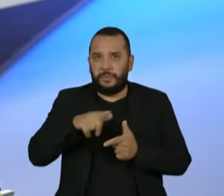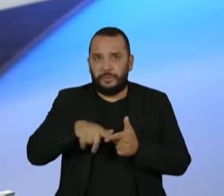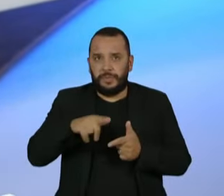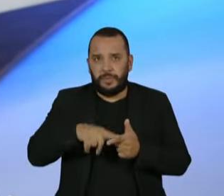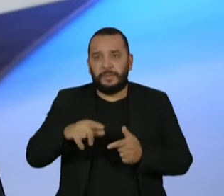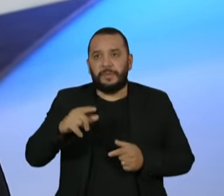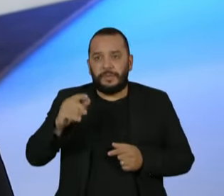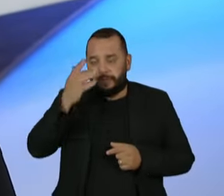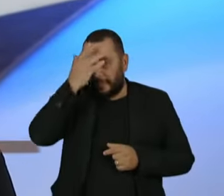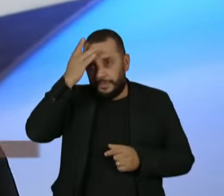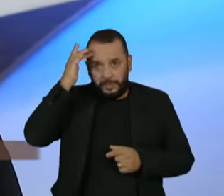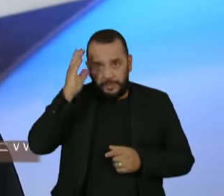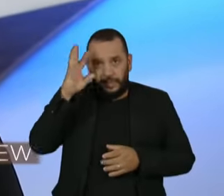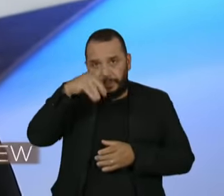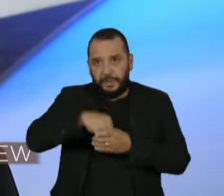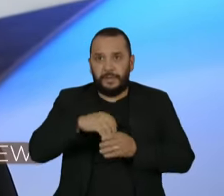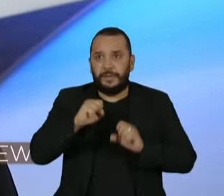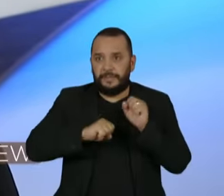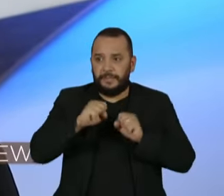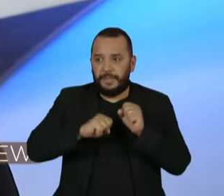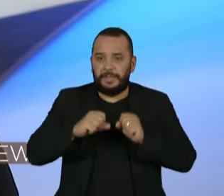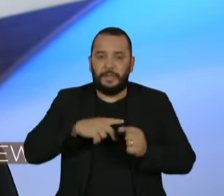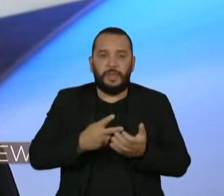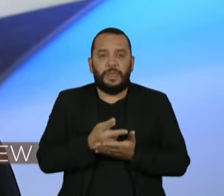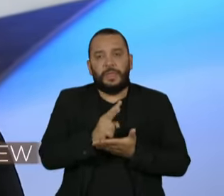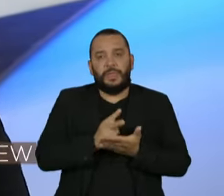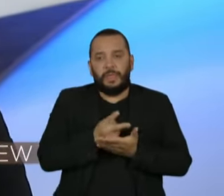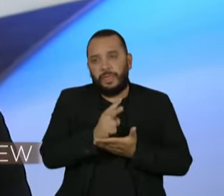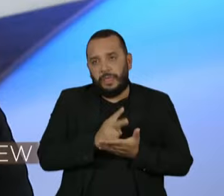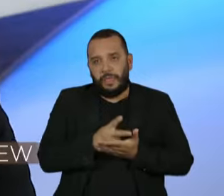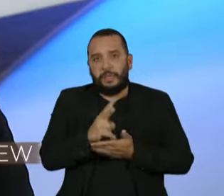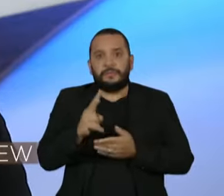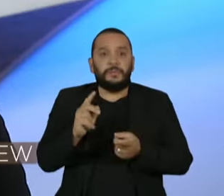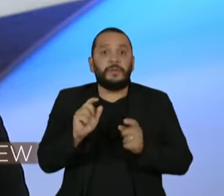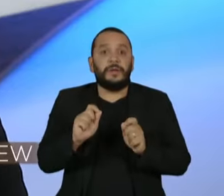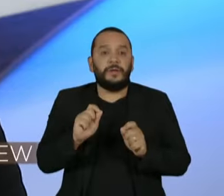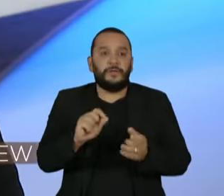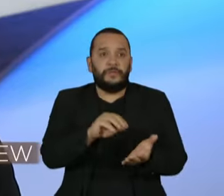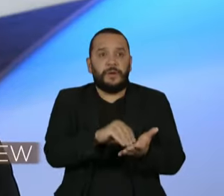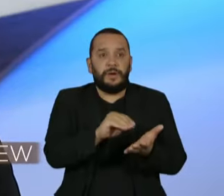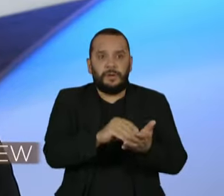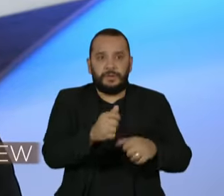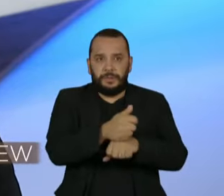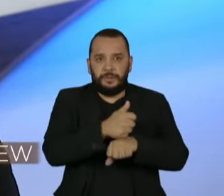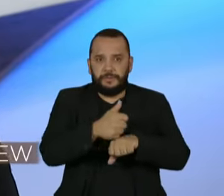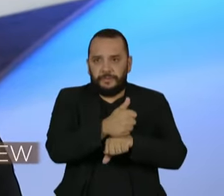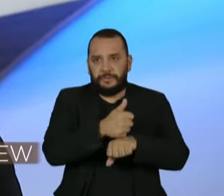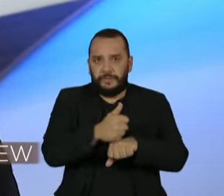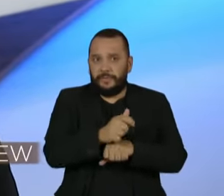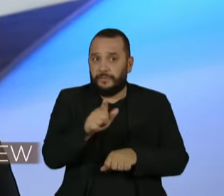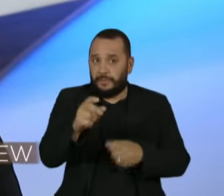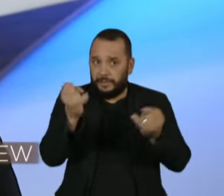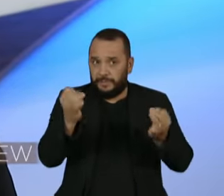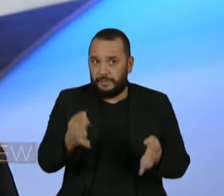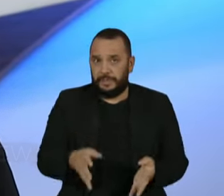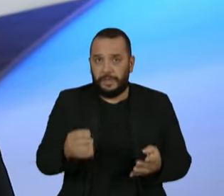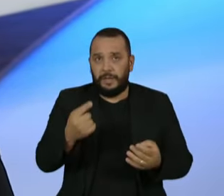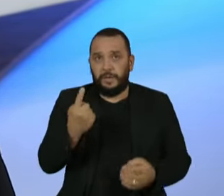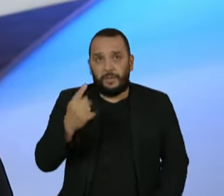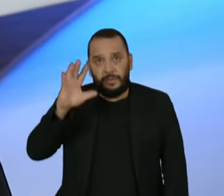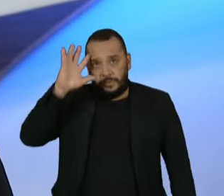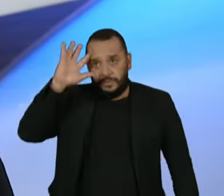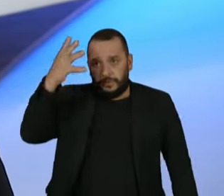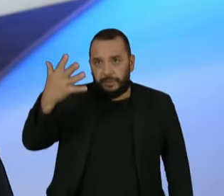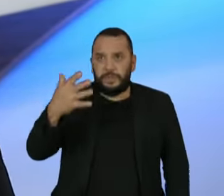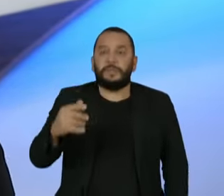executivos nas empresas etc uma escassez de talentos E aí eu queria pedir para você comentar uma solução que